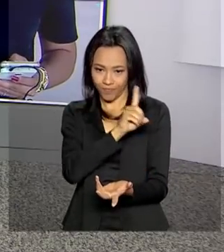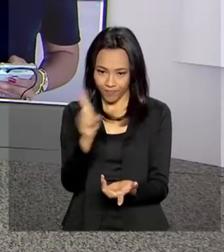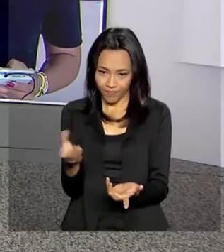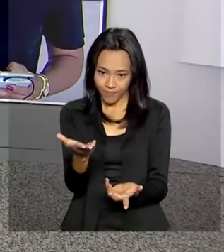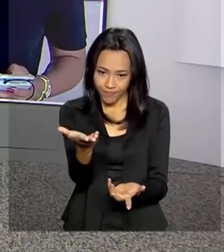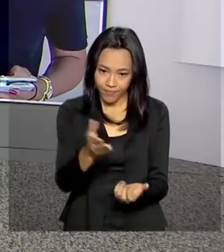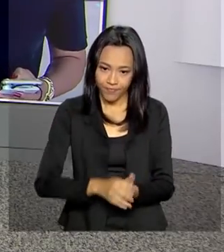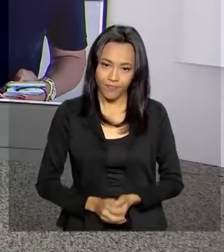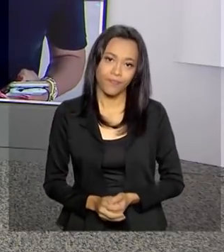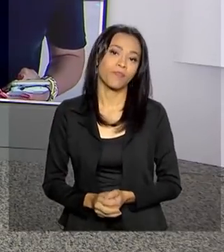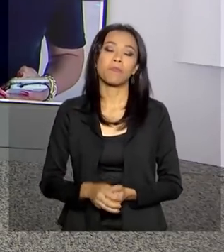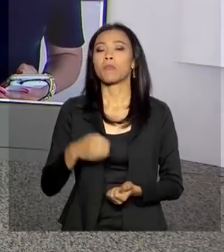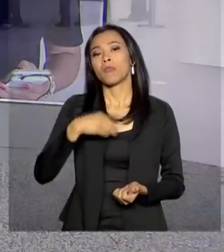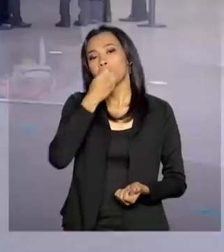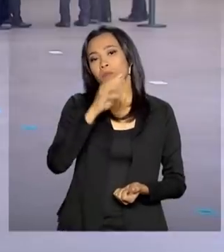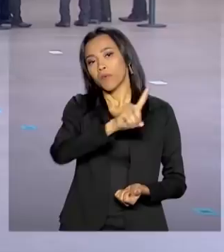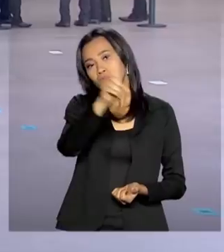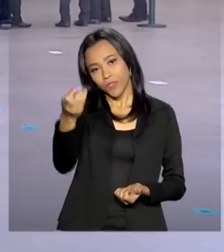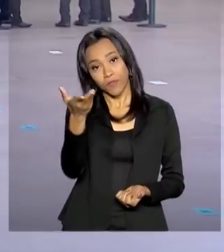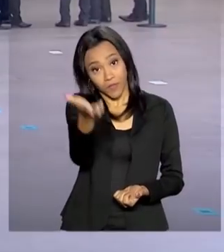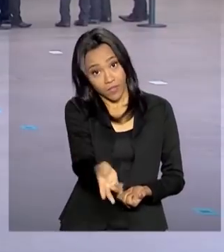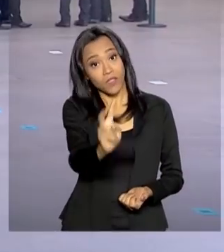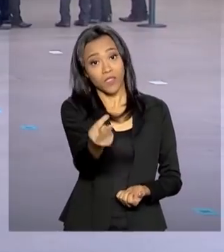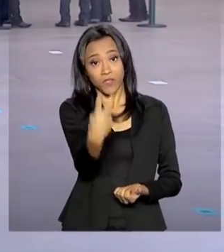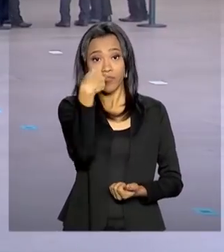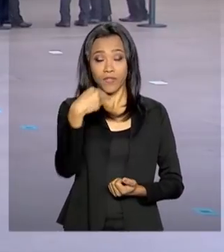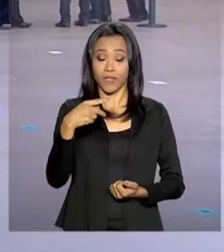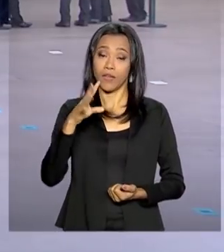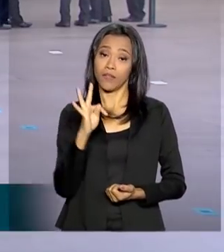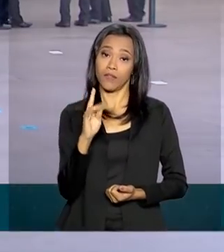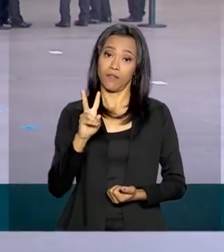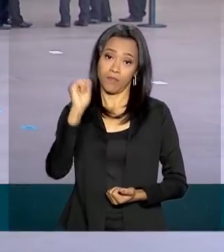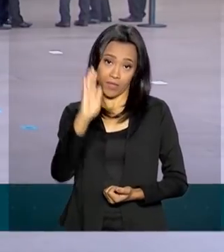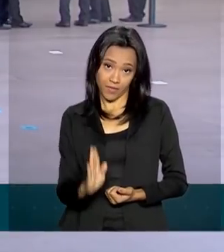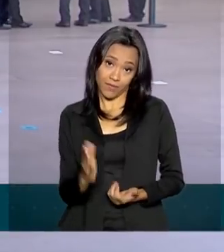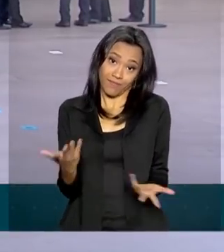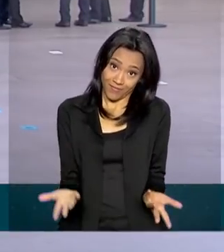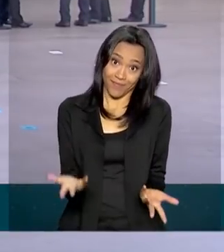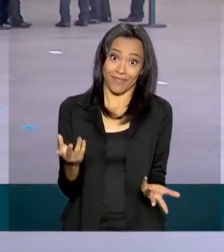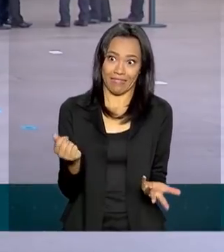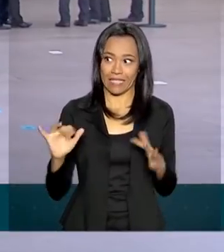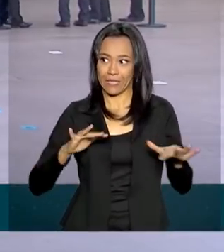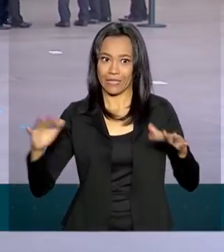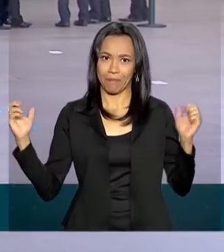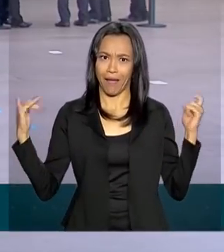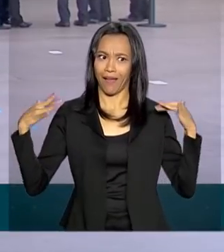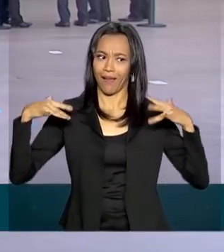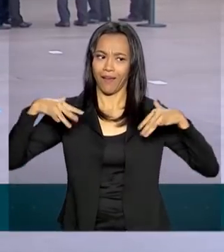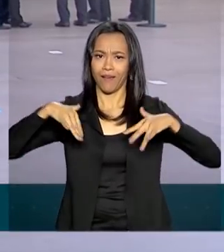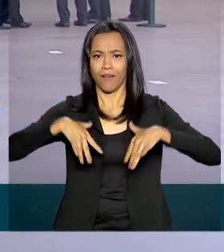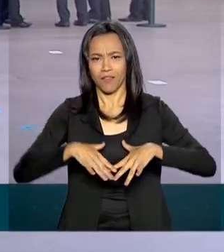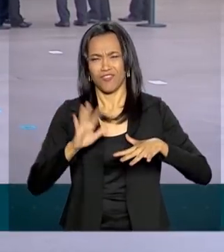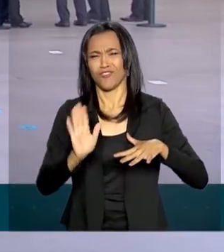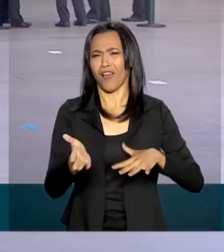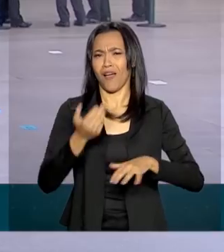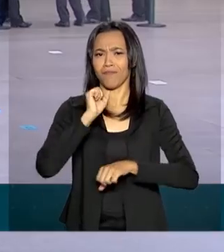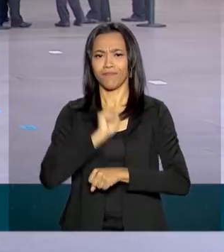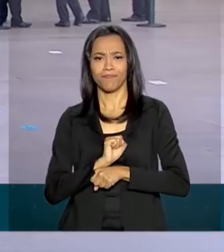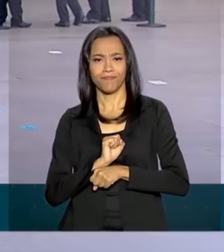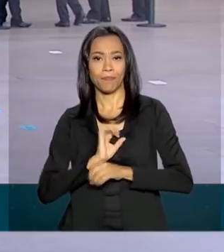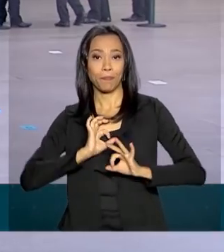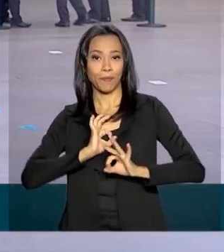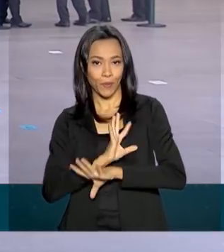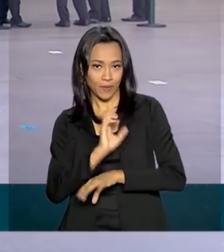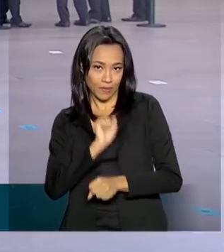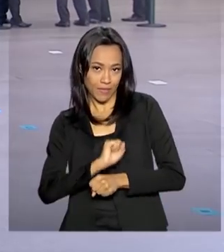olá carla bom dia pra você bom dia pra você que acompanha a tv brasil é isso mesmo vai ser um dia bem movimentado aqui a gente já está posicionado